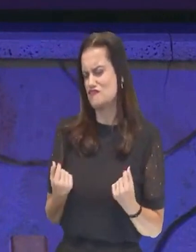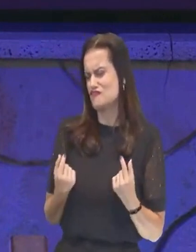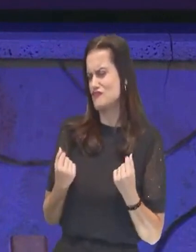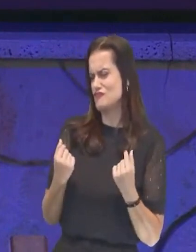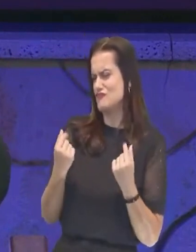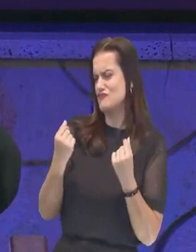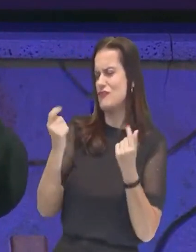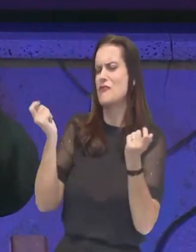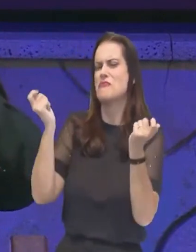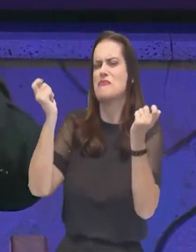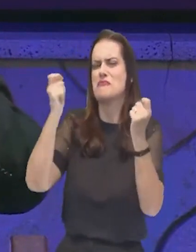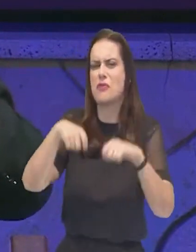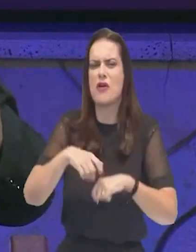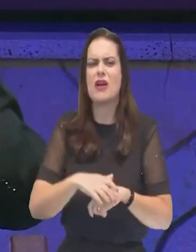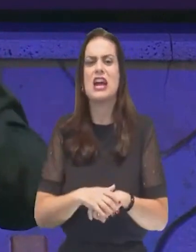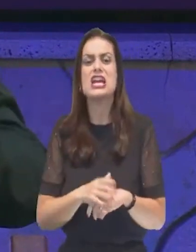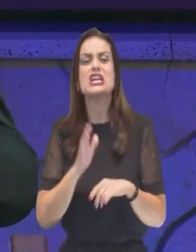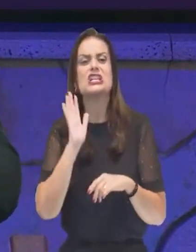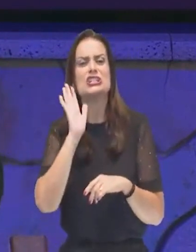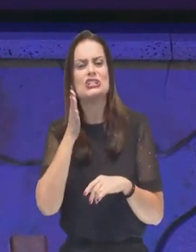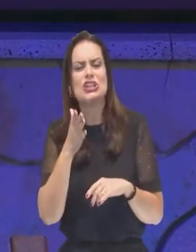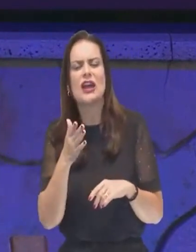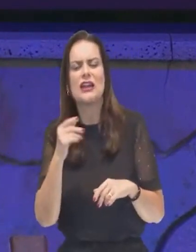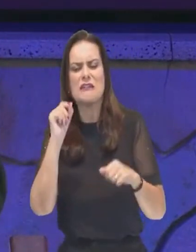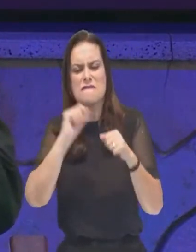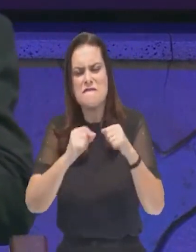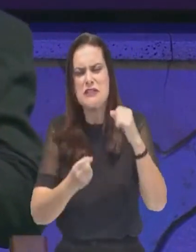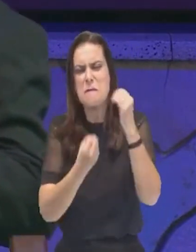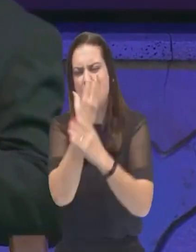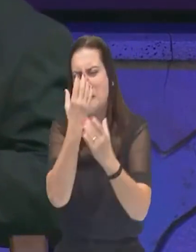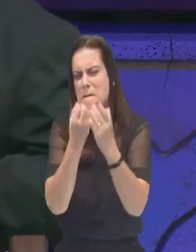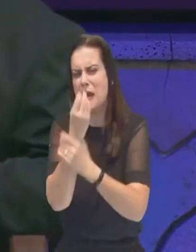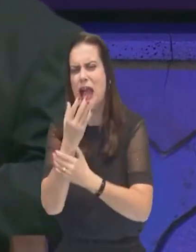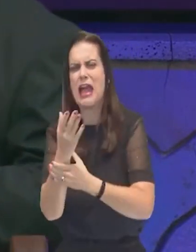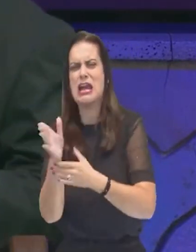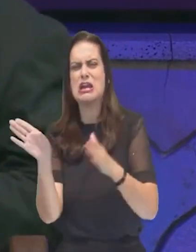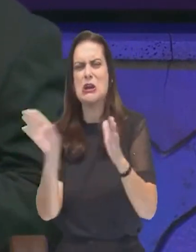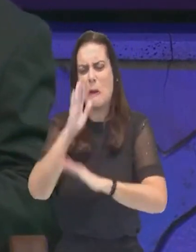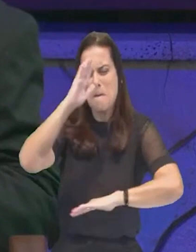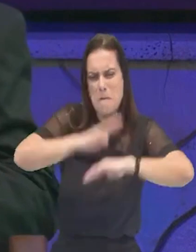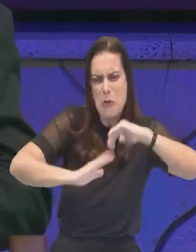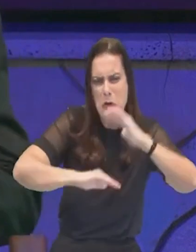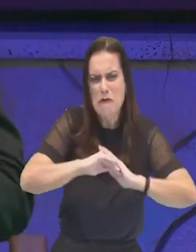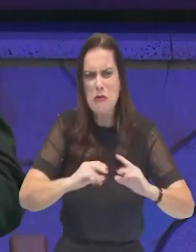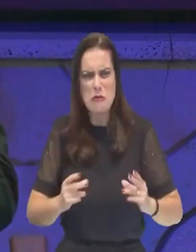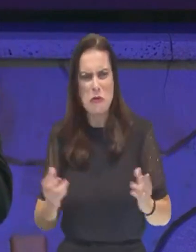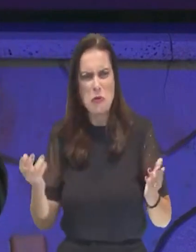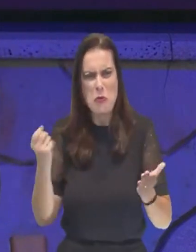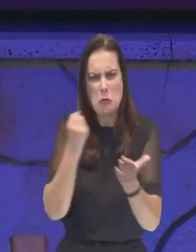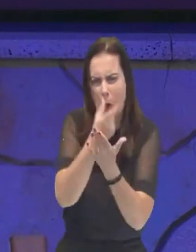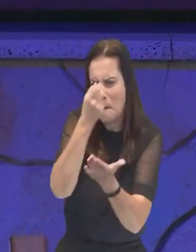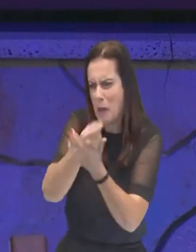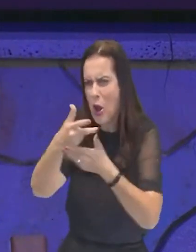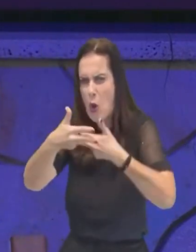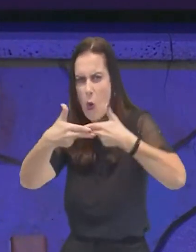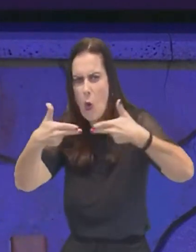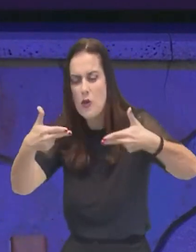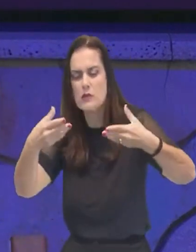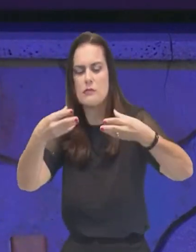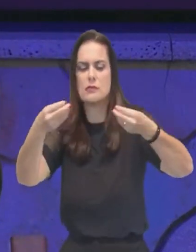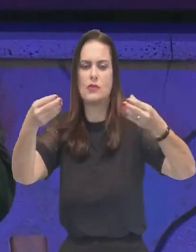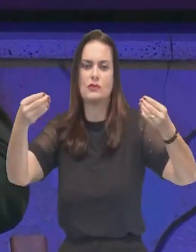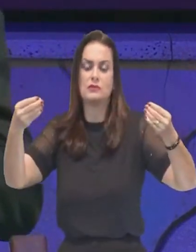ele se achava o cara: eu sou demais, eu produzi, eu cheguei onde eu queria, eu conquistei muitas coisas.